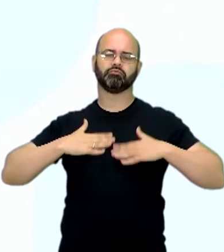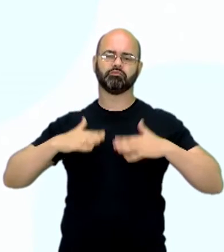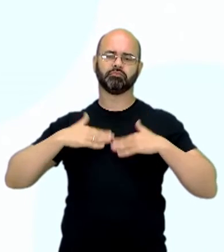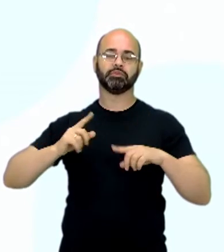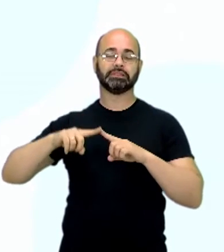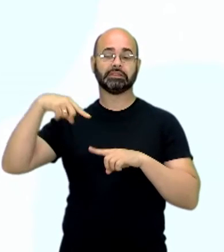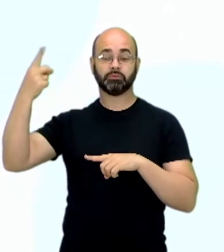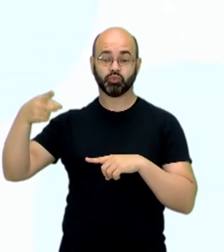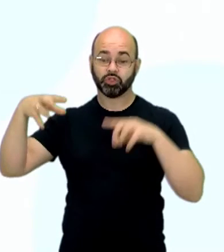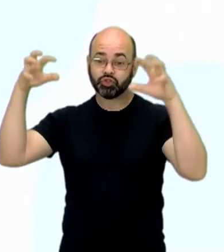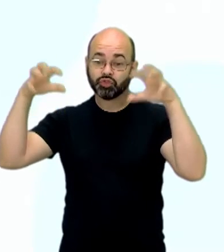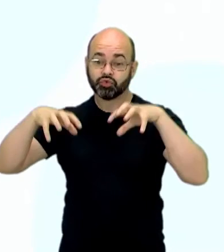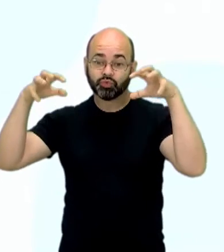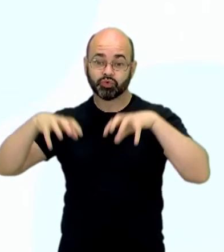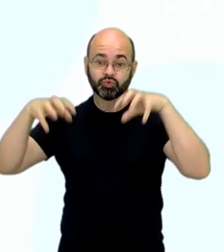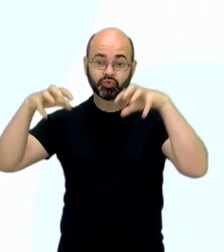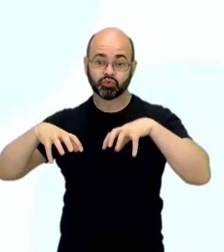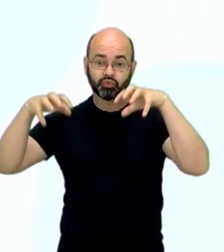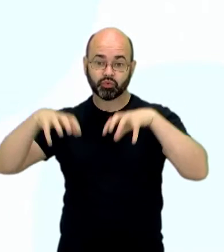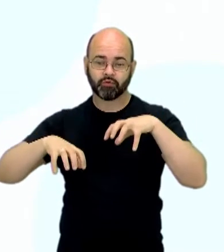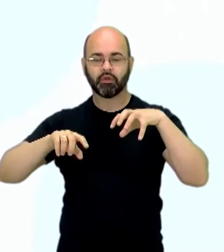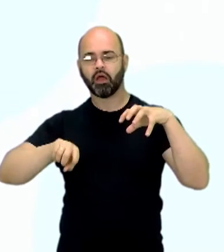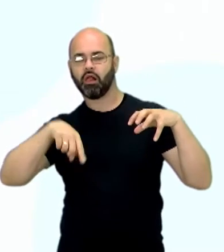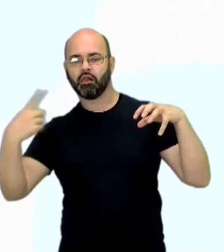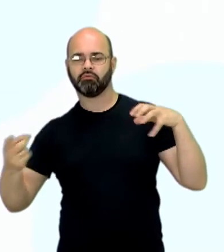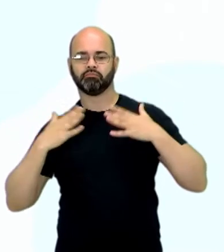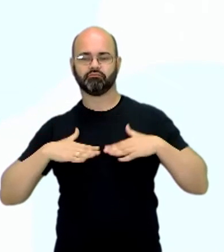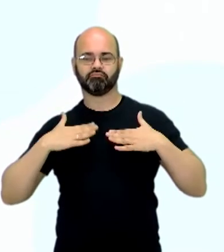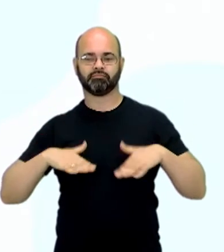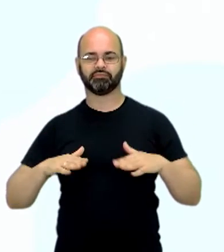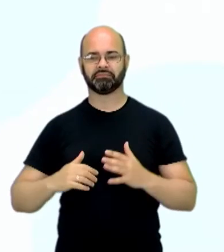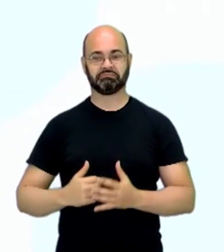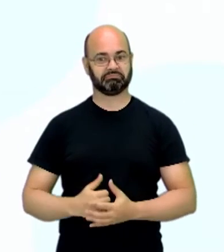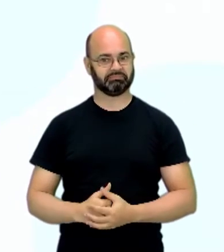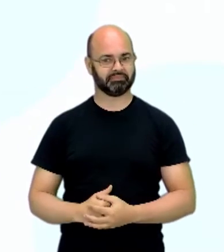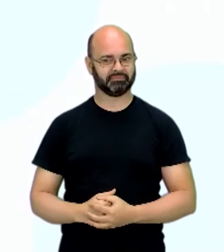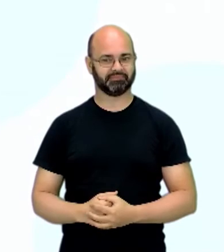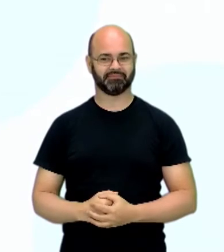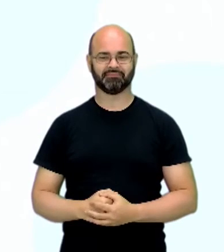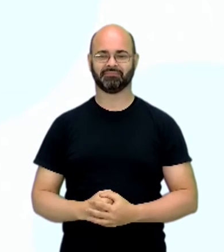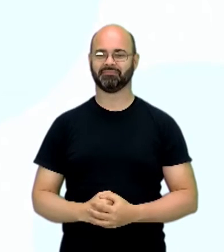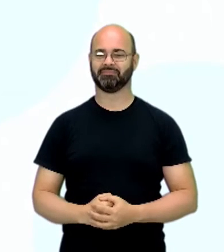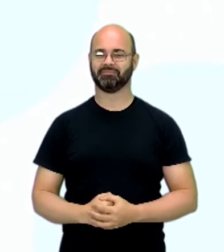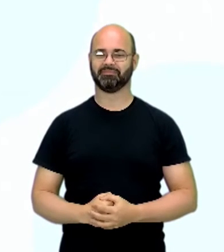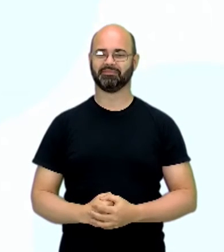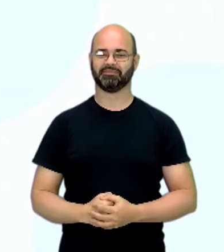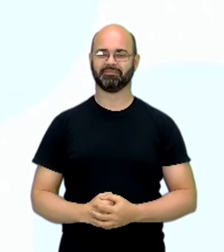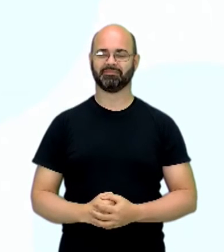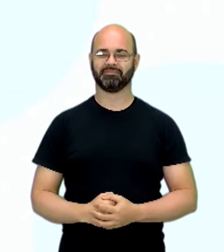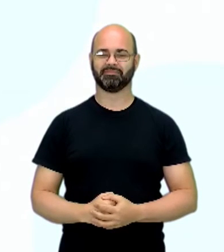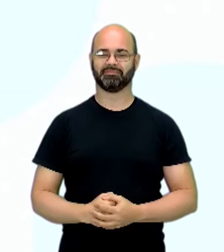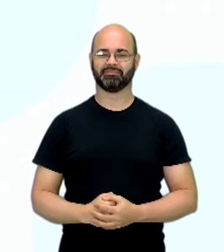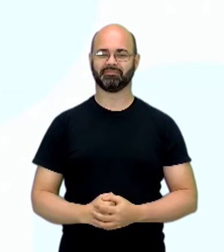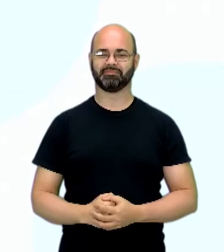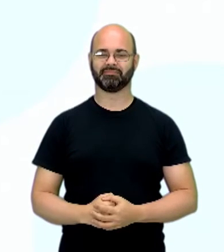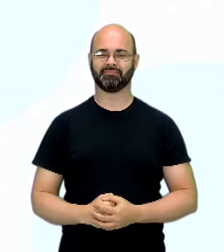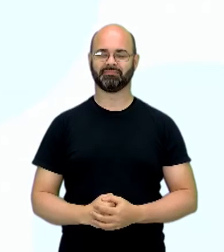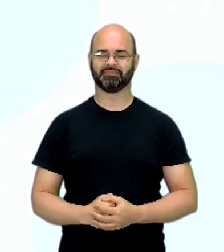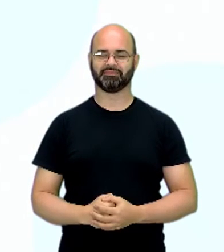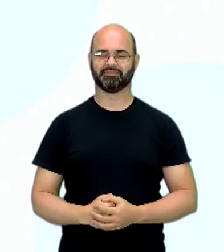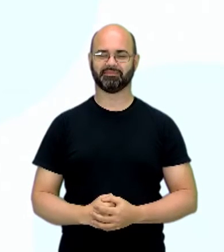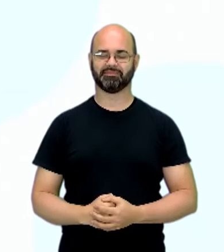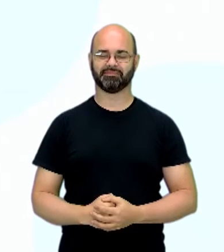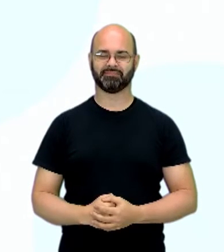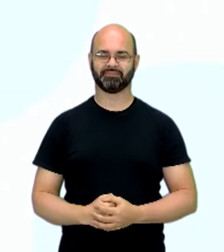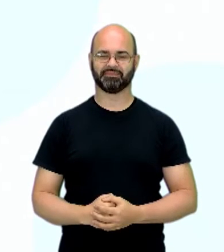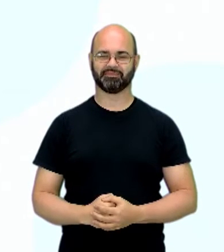in the rain. Então, a leitura foi muito boa para a autora no acampamento de verão, porque ajudou